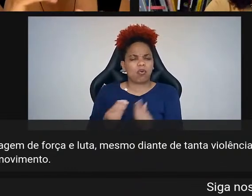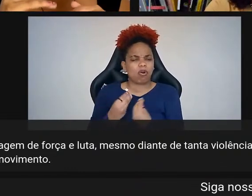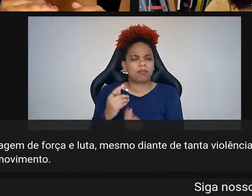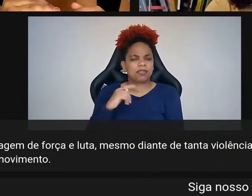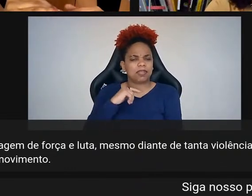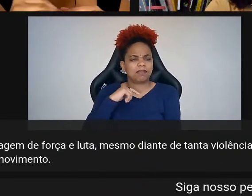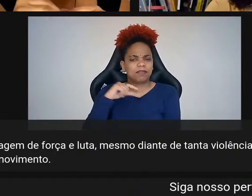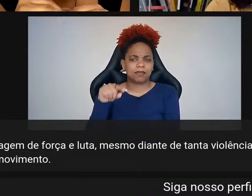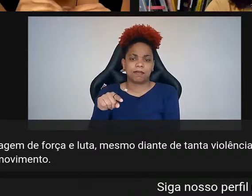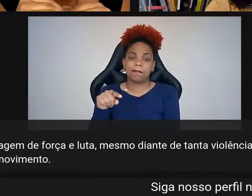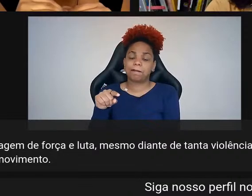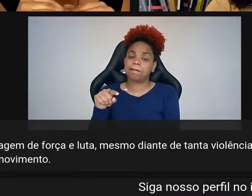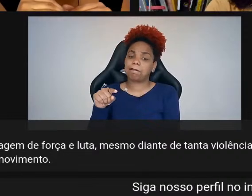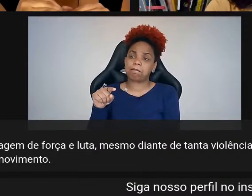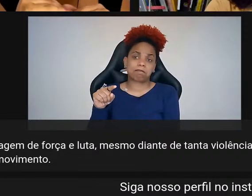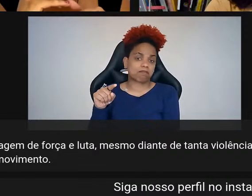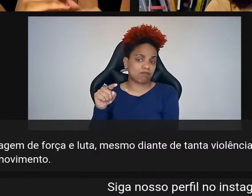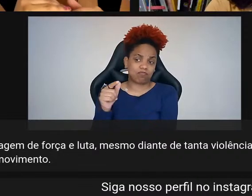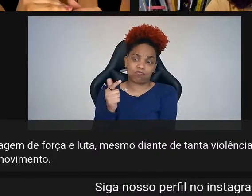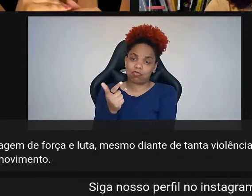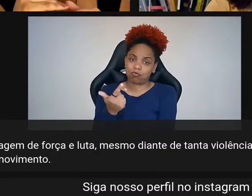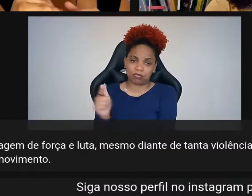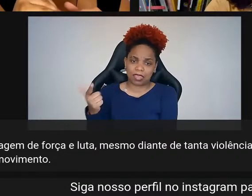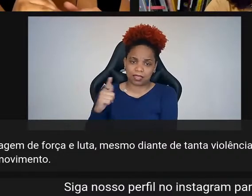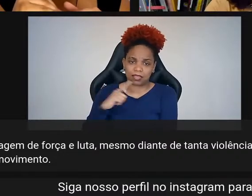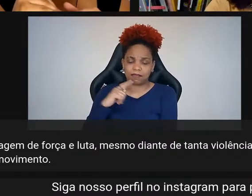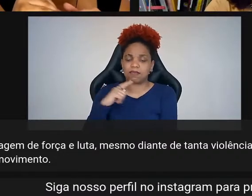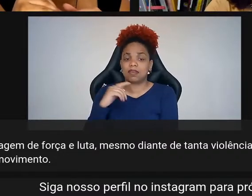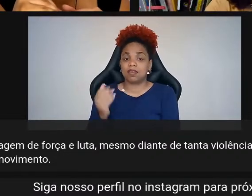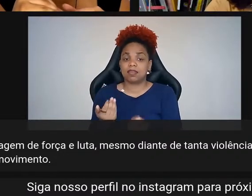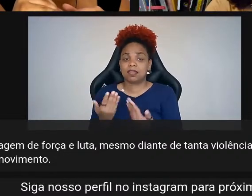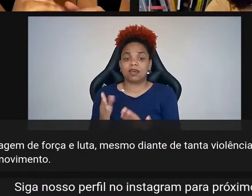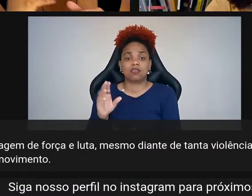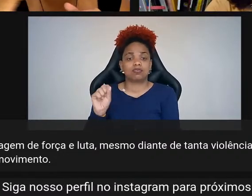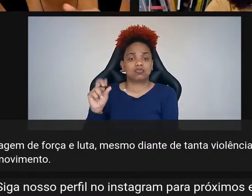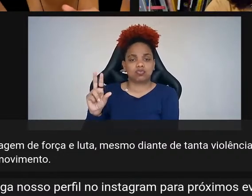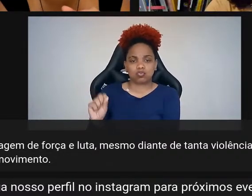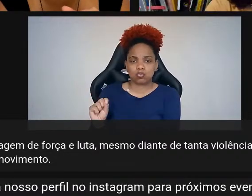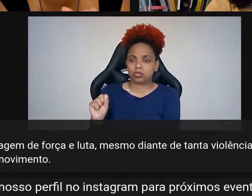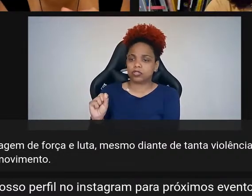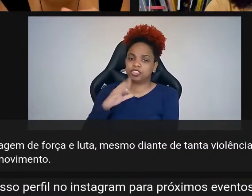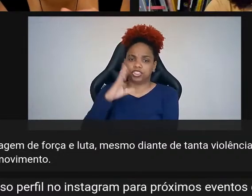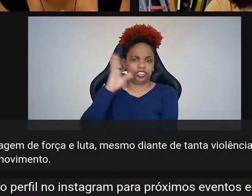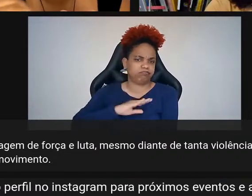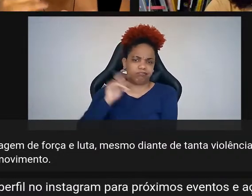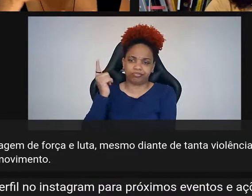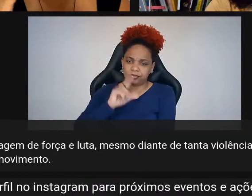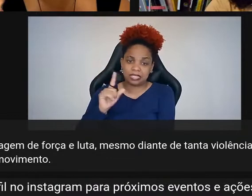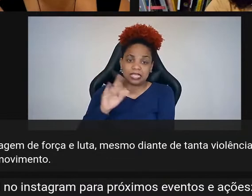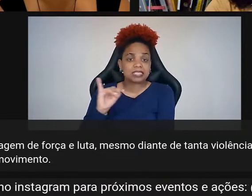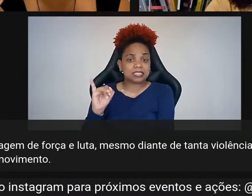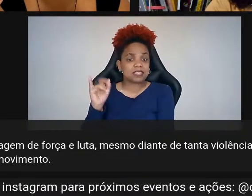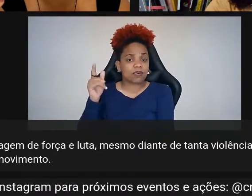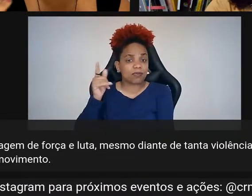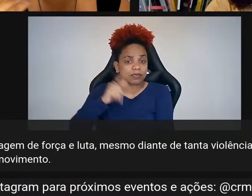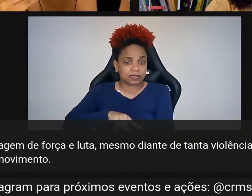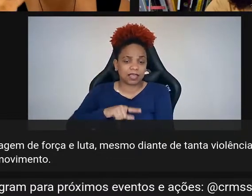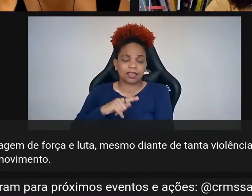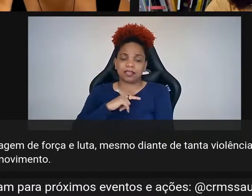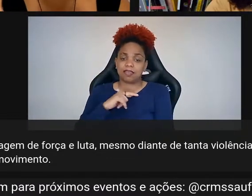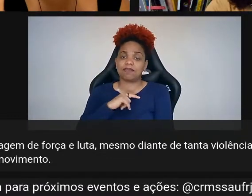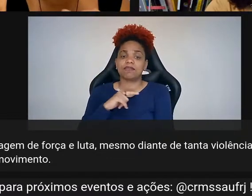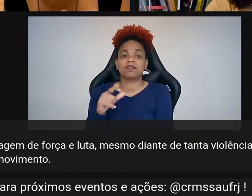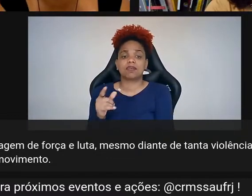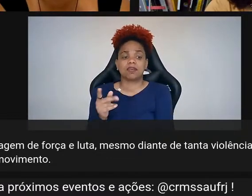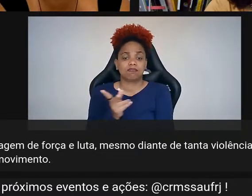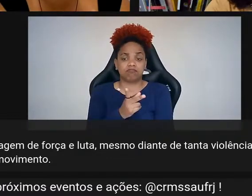é disponibilizada de forma integral pelo SUS. Então, quem consegue fazer hoje são os casais que